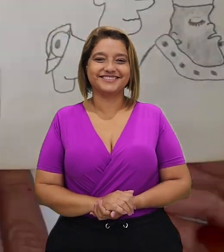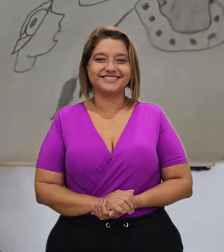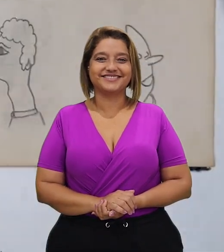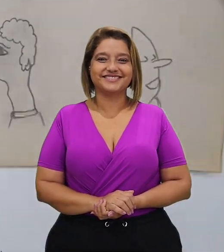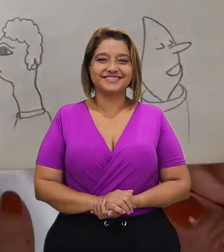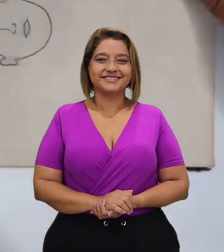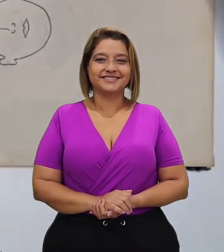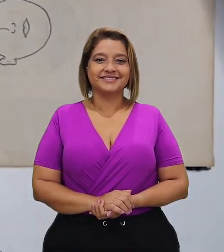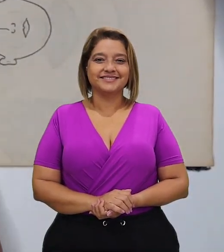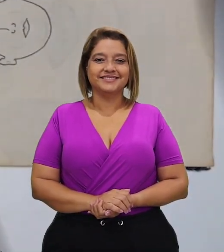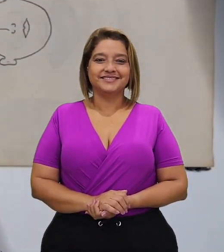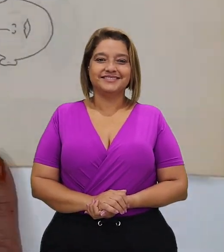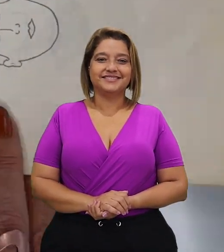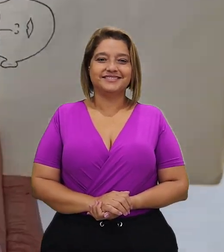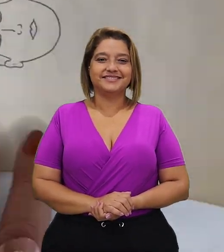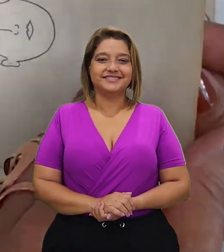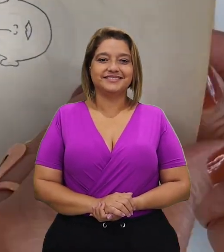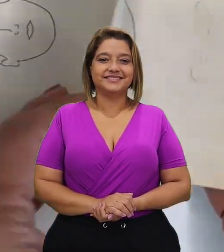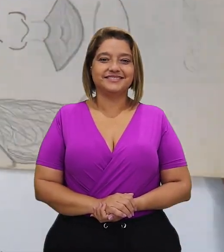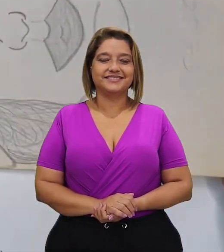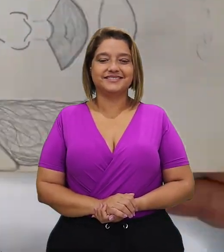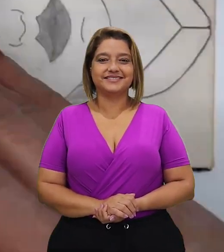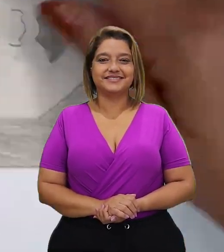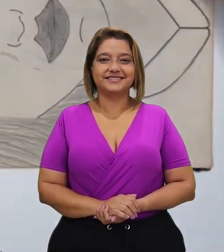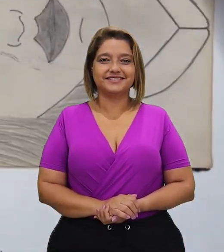médio, e aí eu escolhi arte.